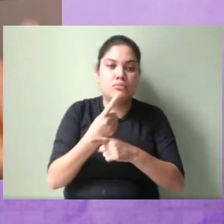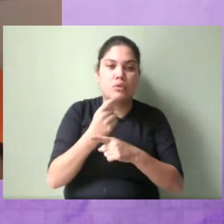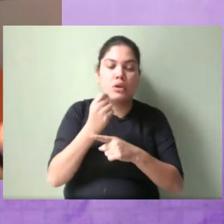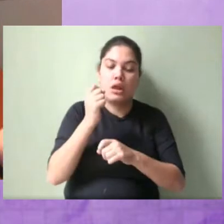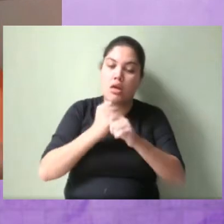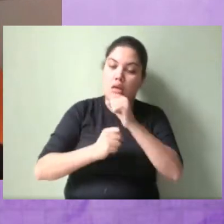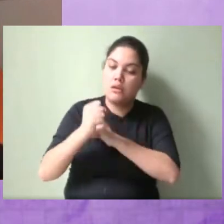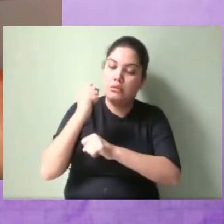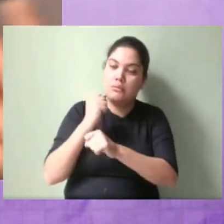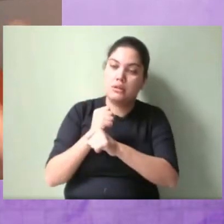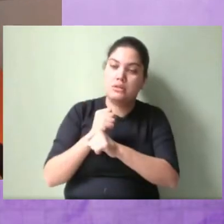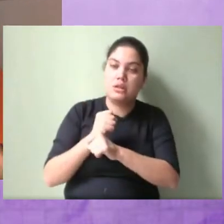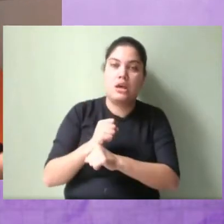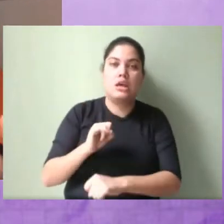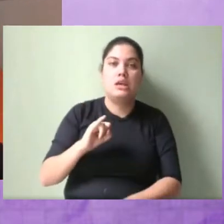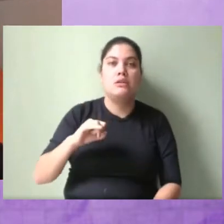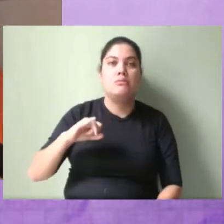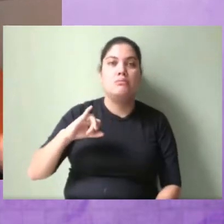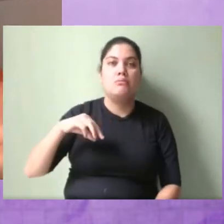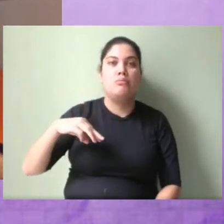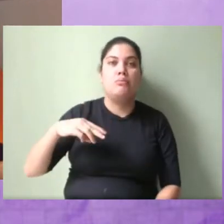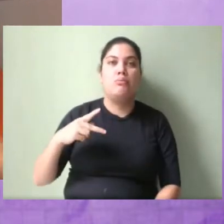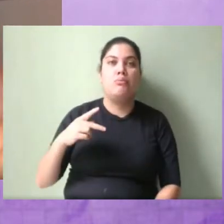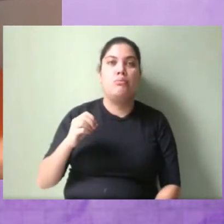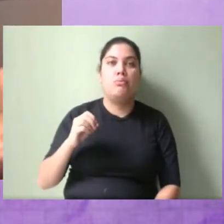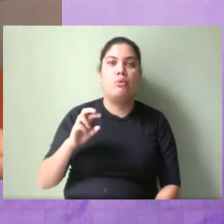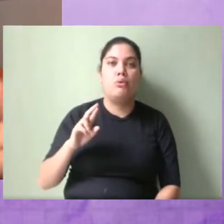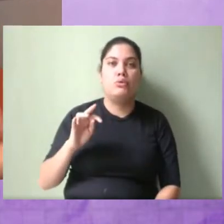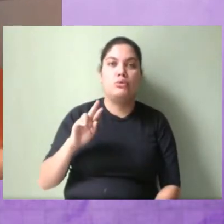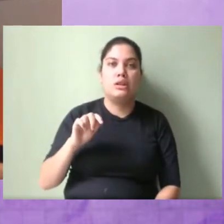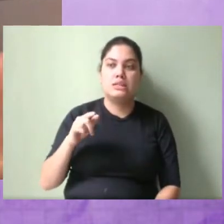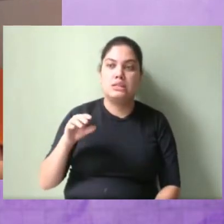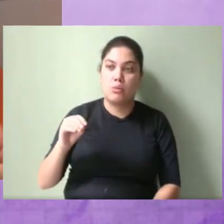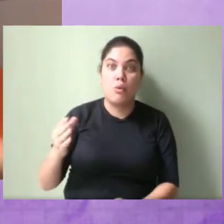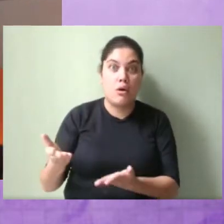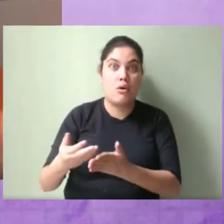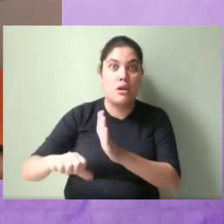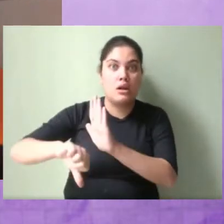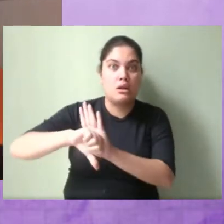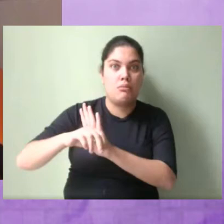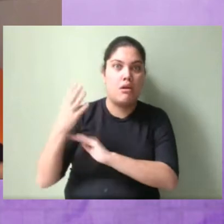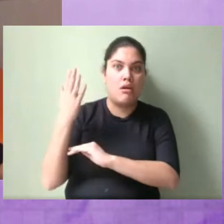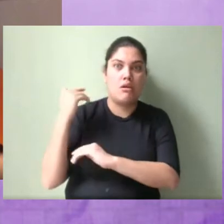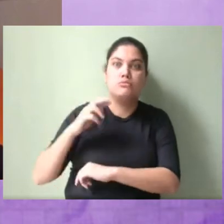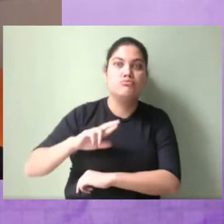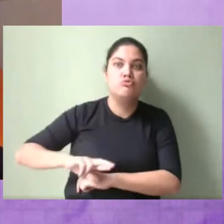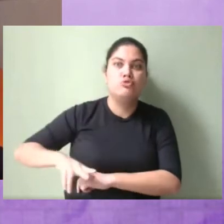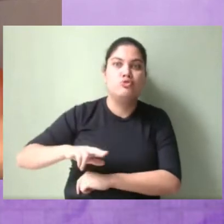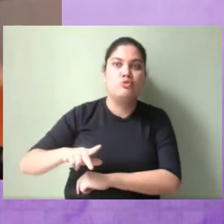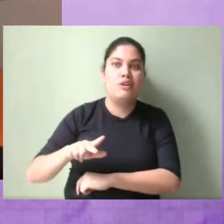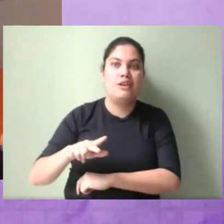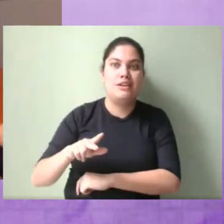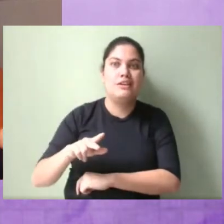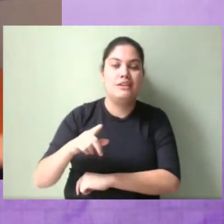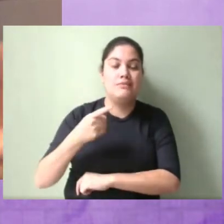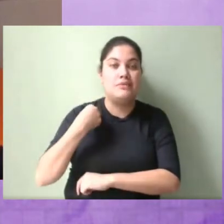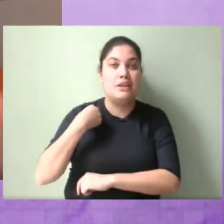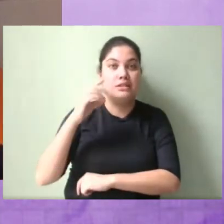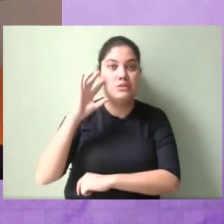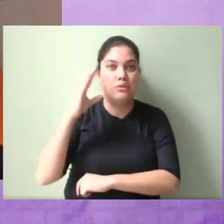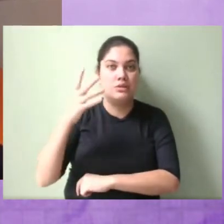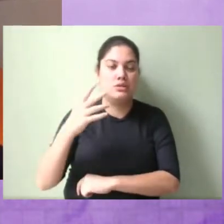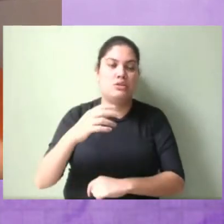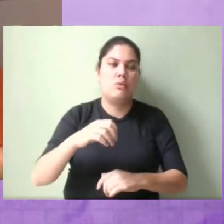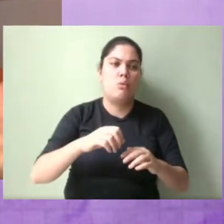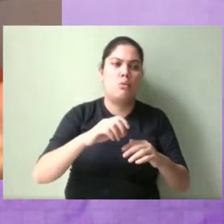sem autorização, de qualquer forma que seja. Eu descobri recentemente que parece que foi ano passado que importunação se tornou crime, antes